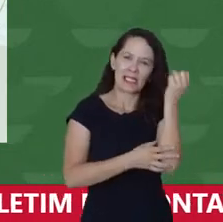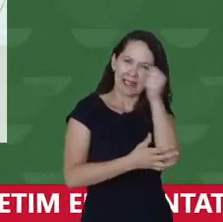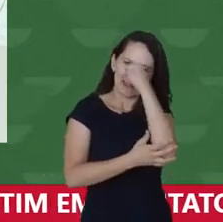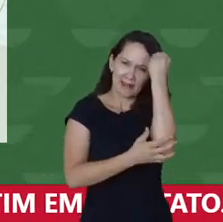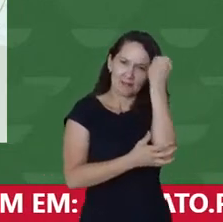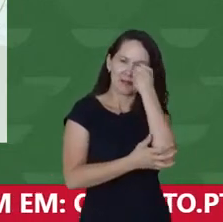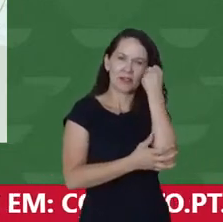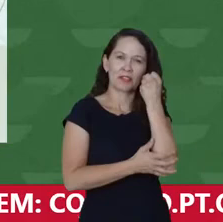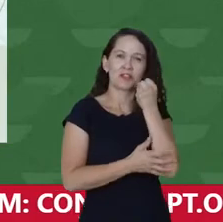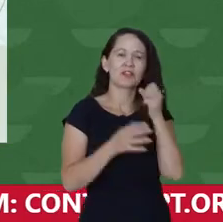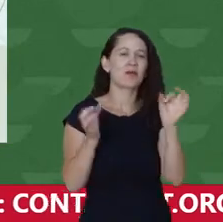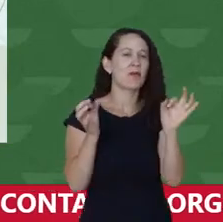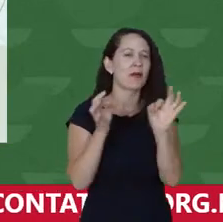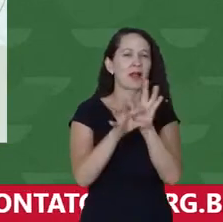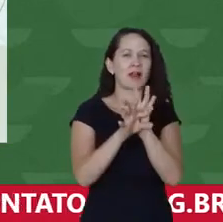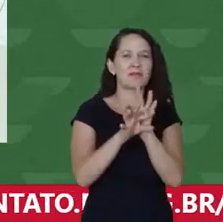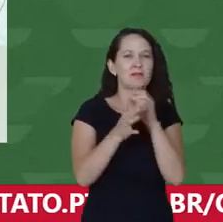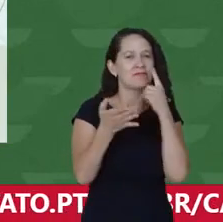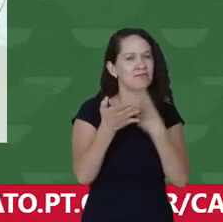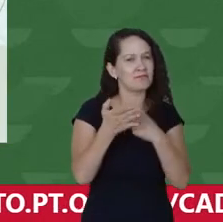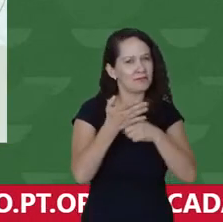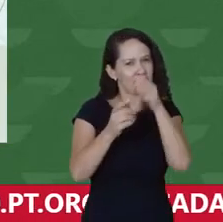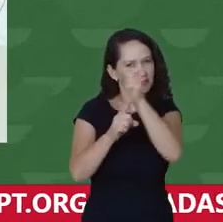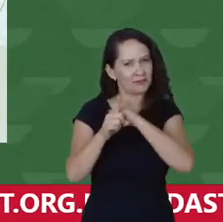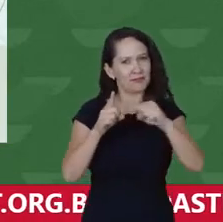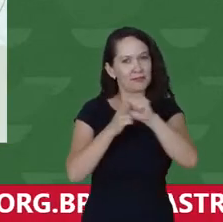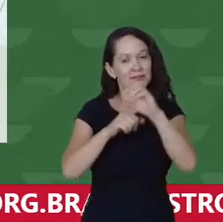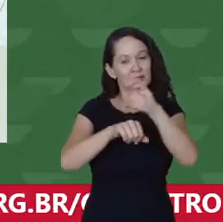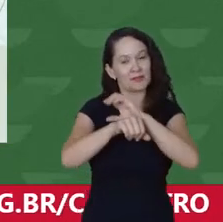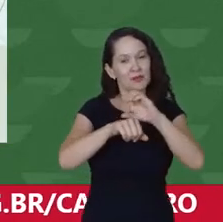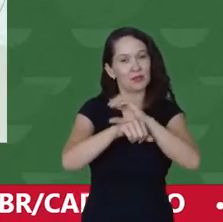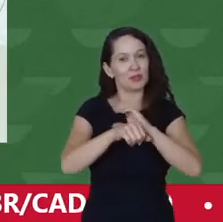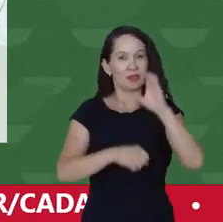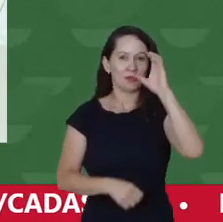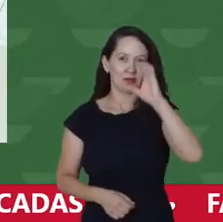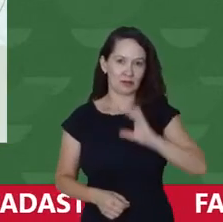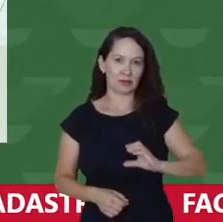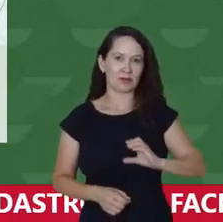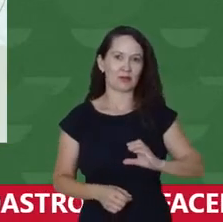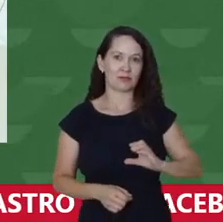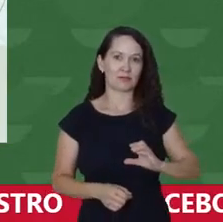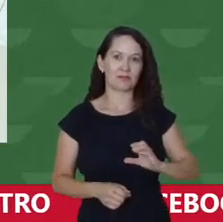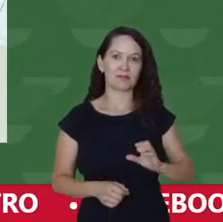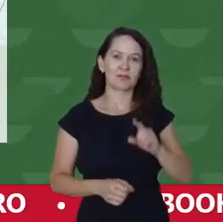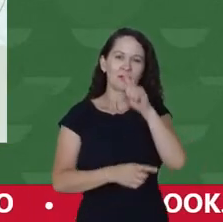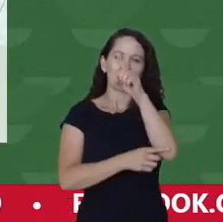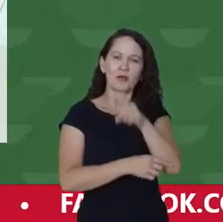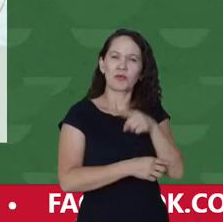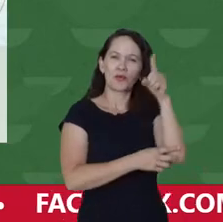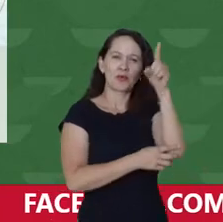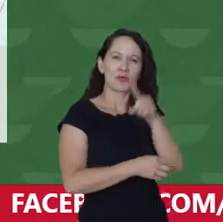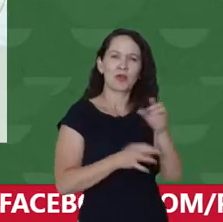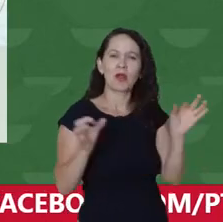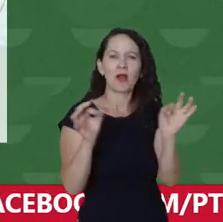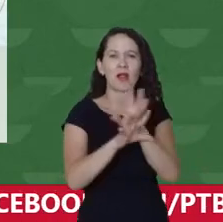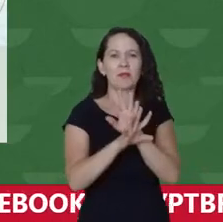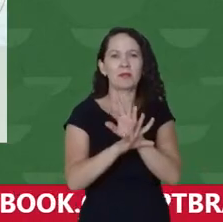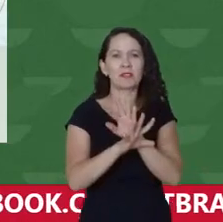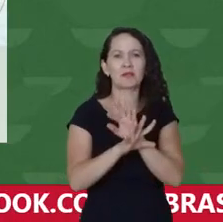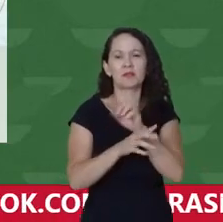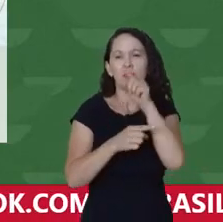Estão rasgando o pacto social da Constituição Cidadã, estão eliminando, não é nem tirando,